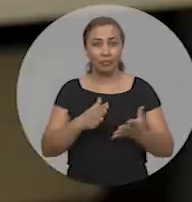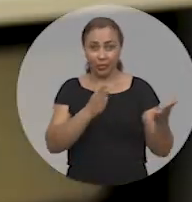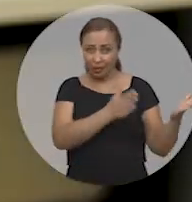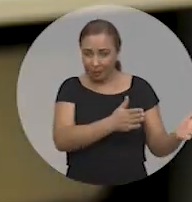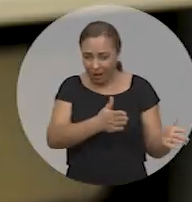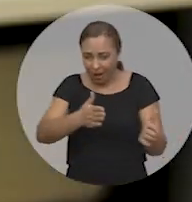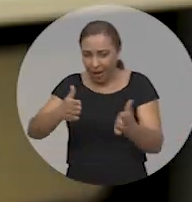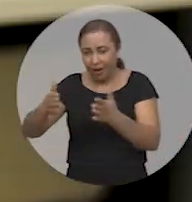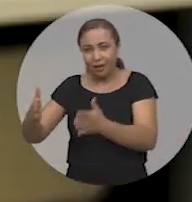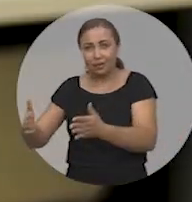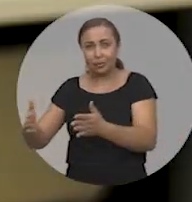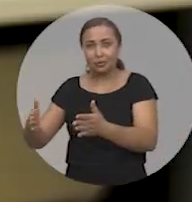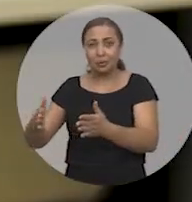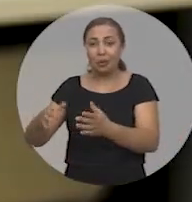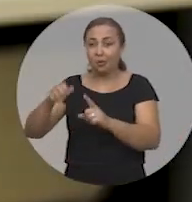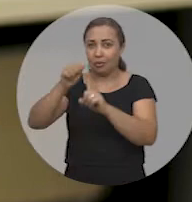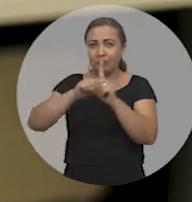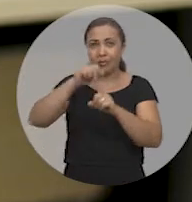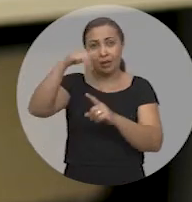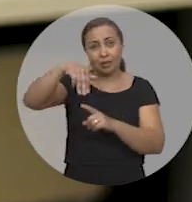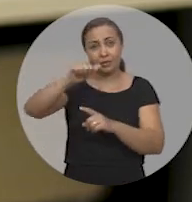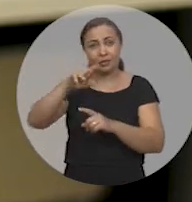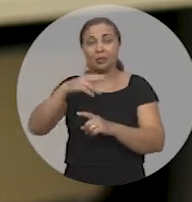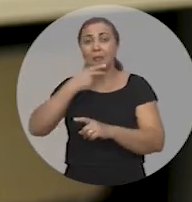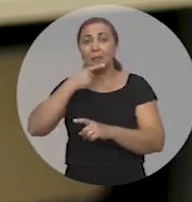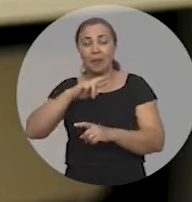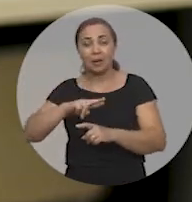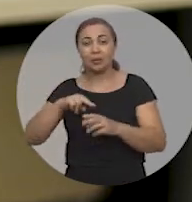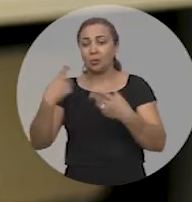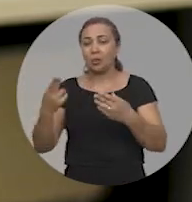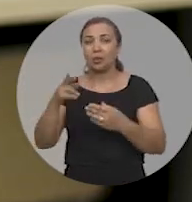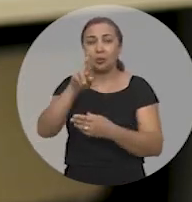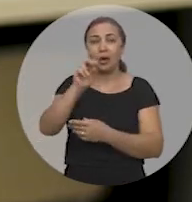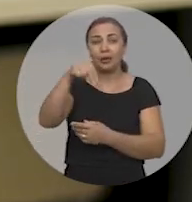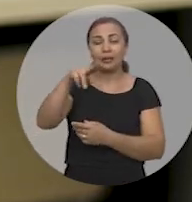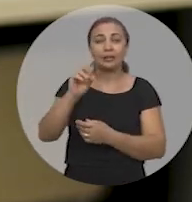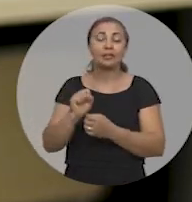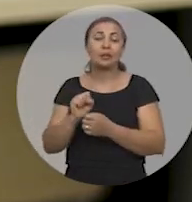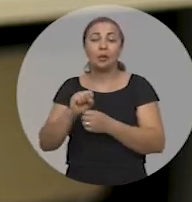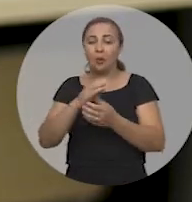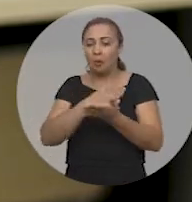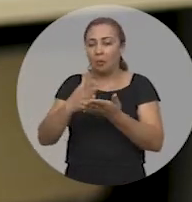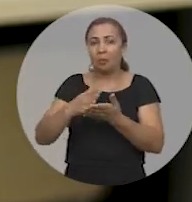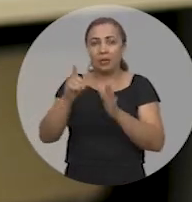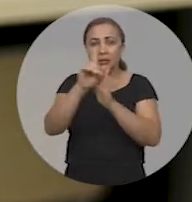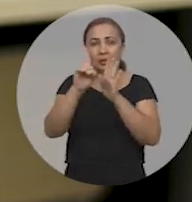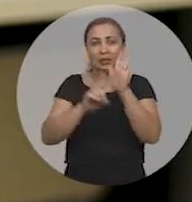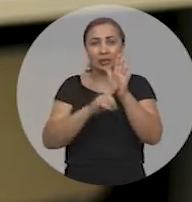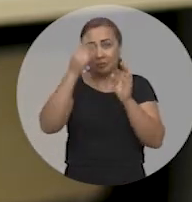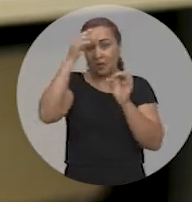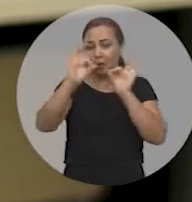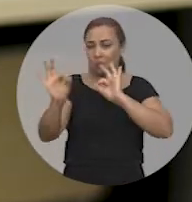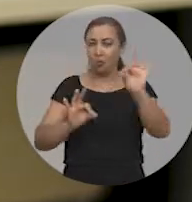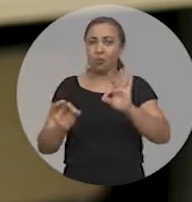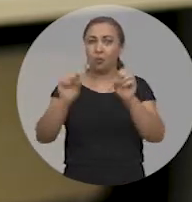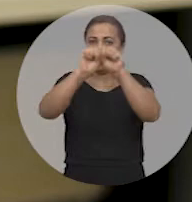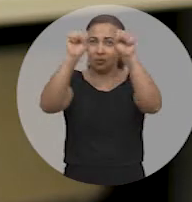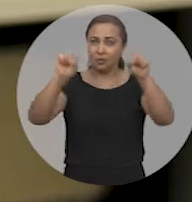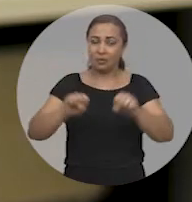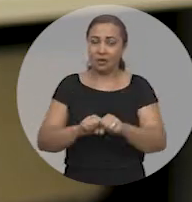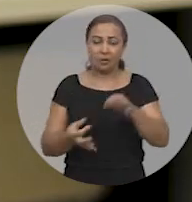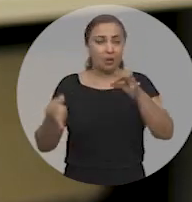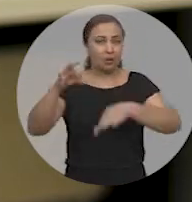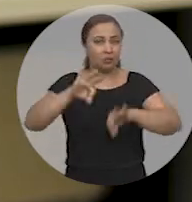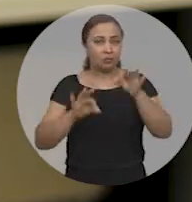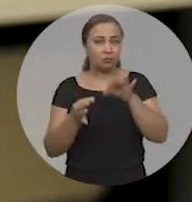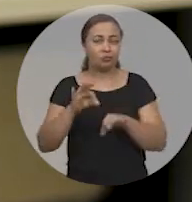Durante esse período, logo no mês de março, quando o estado do Rio Grande do Norte começa a publicar seus decretos para organizar o sistema, o